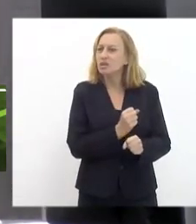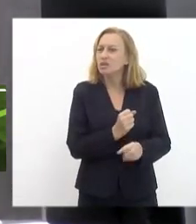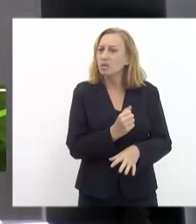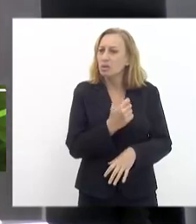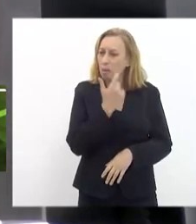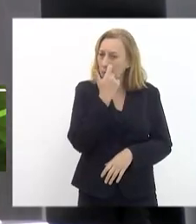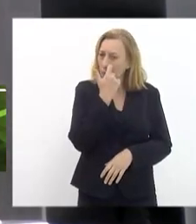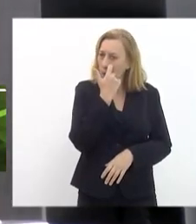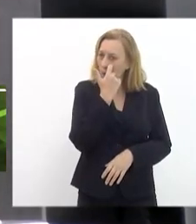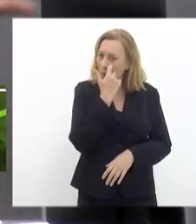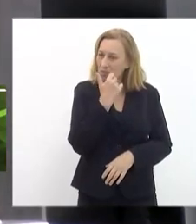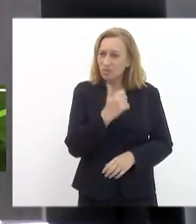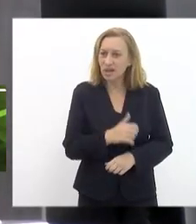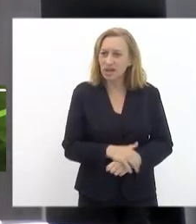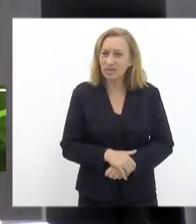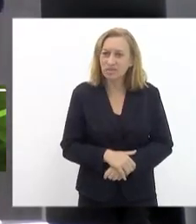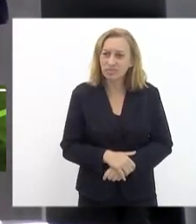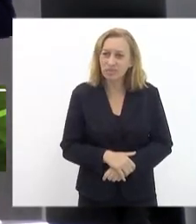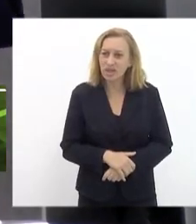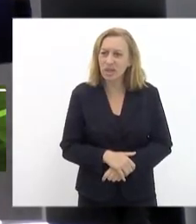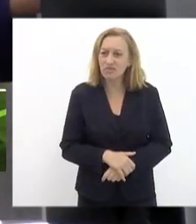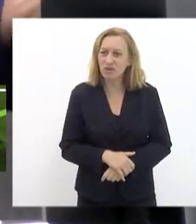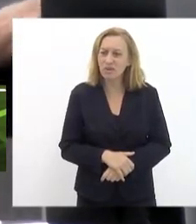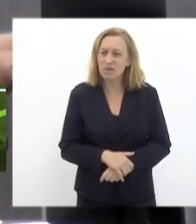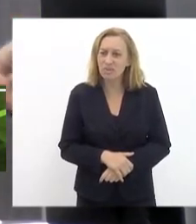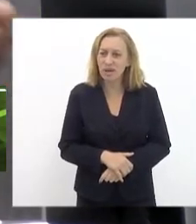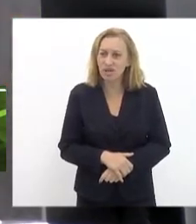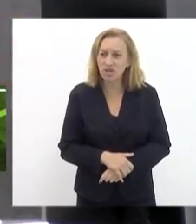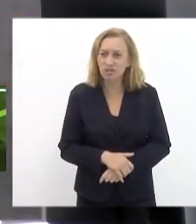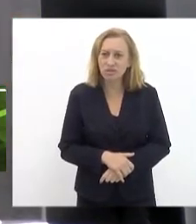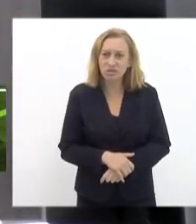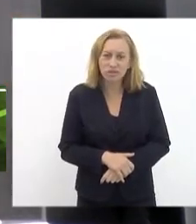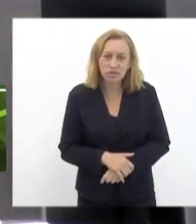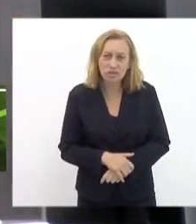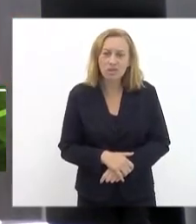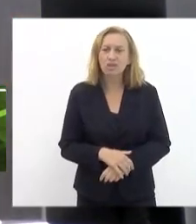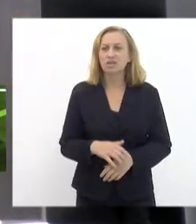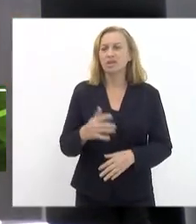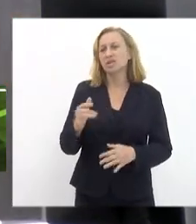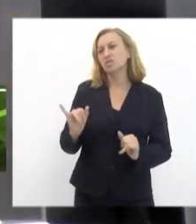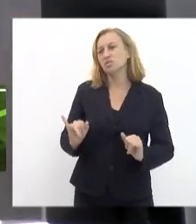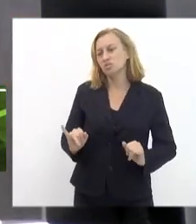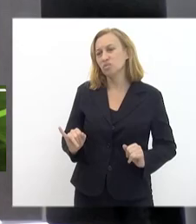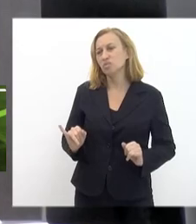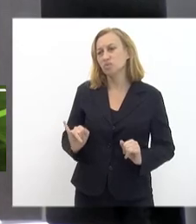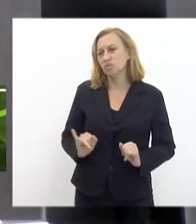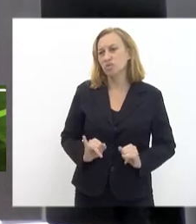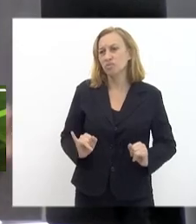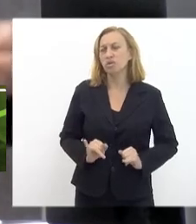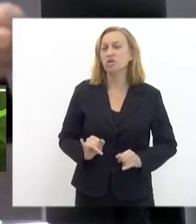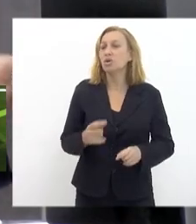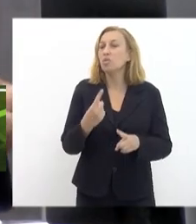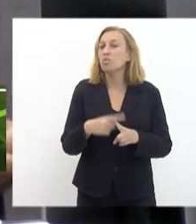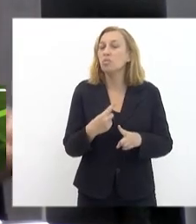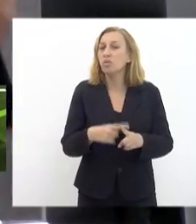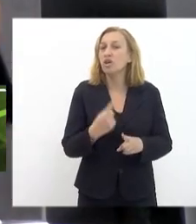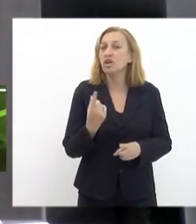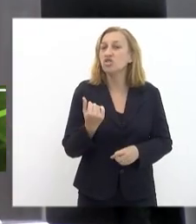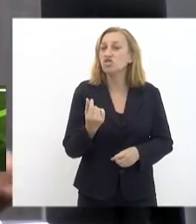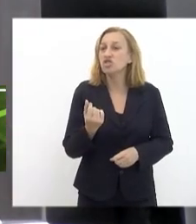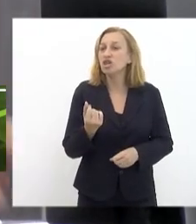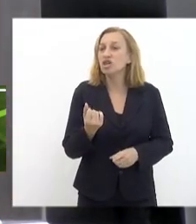vejo séculos sendo corroídas pela ferrugem fiz ali dói é porque é